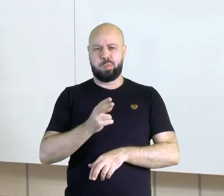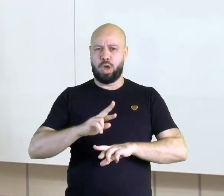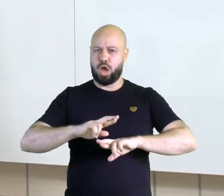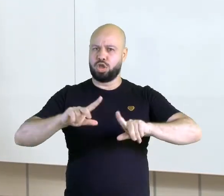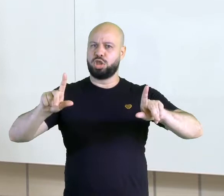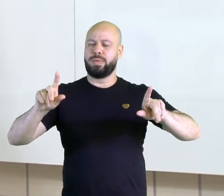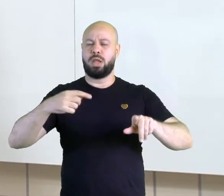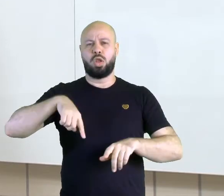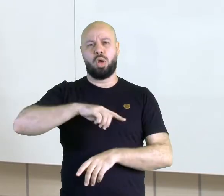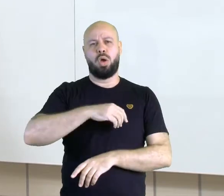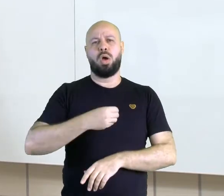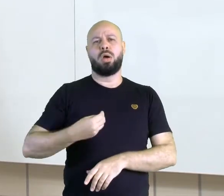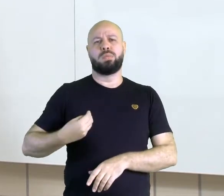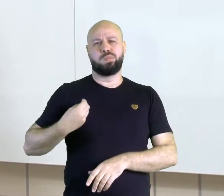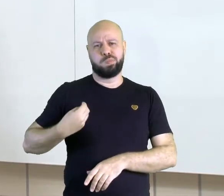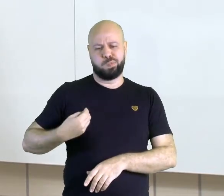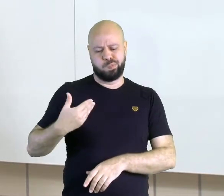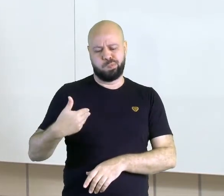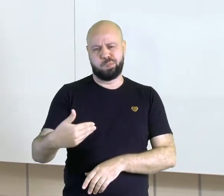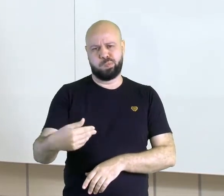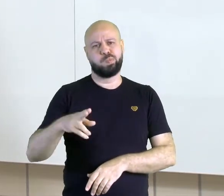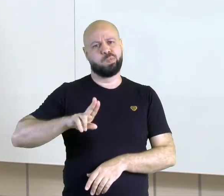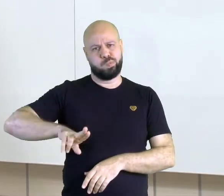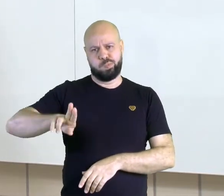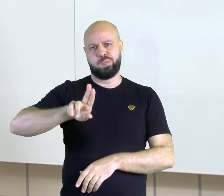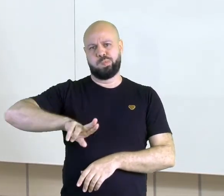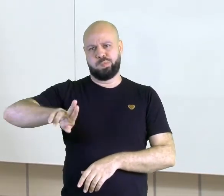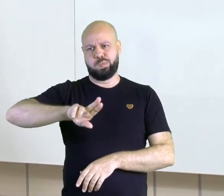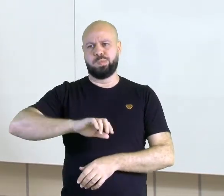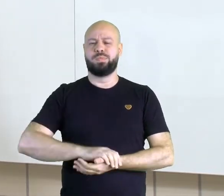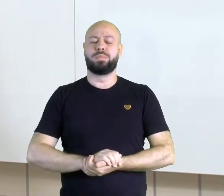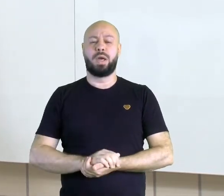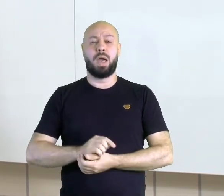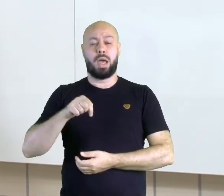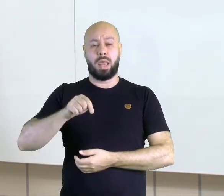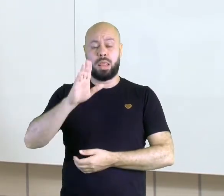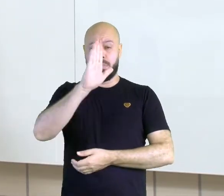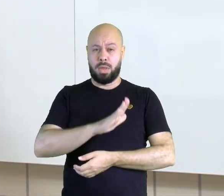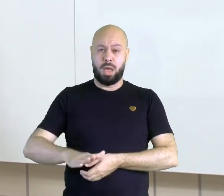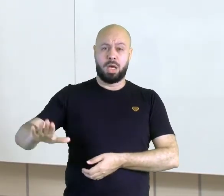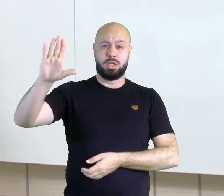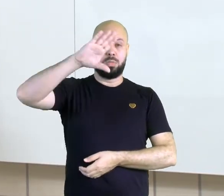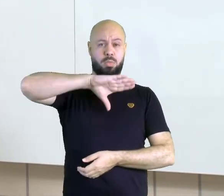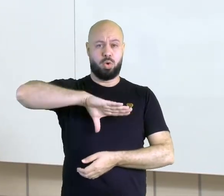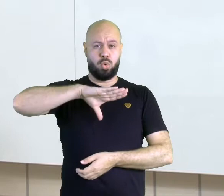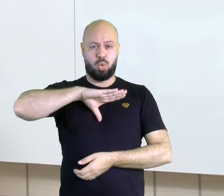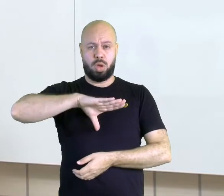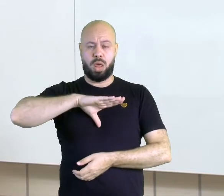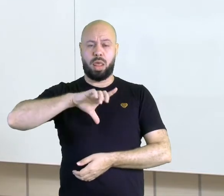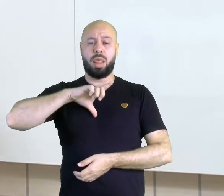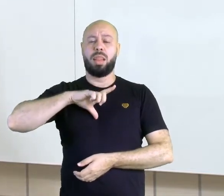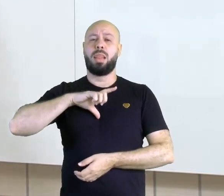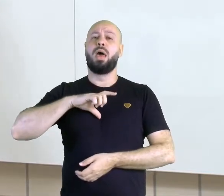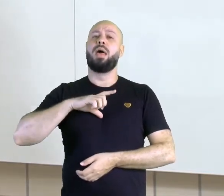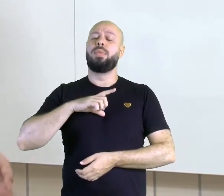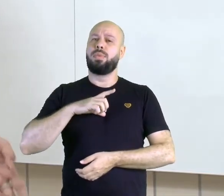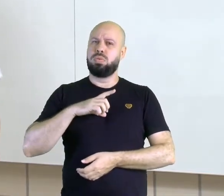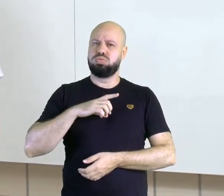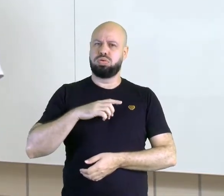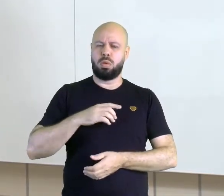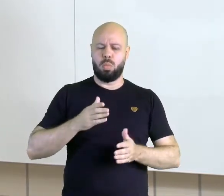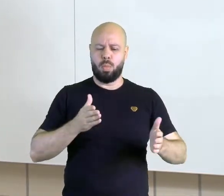nosso dia a dia. Tanto aqui, né, no Brasil, nós utilizamos esses tempos verbais, que é o